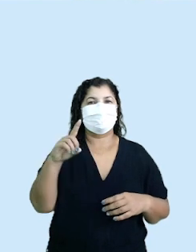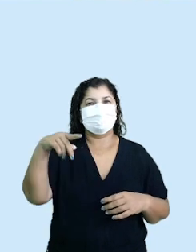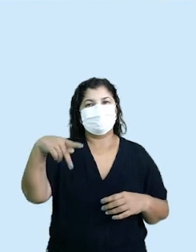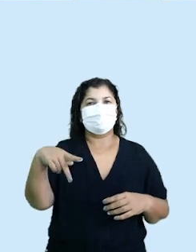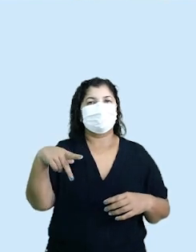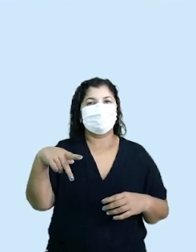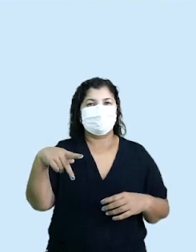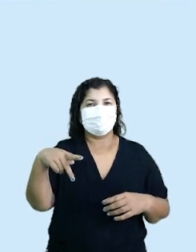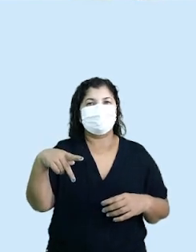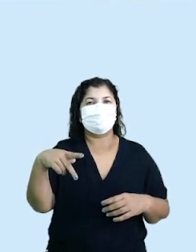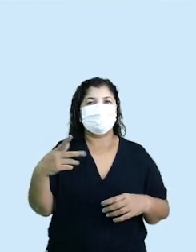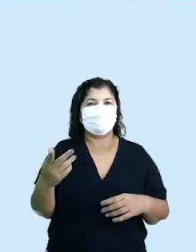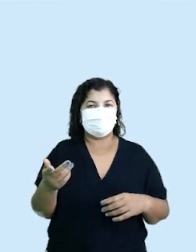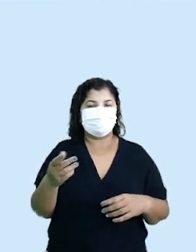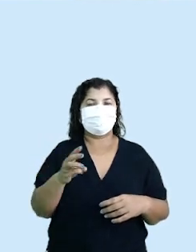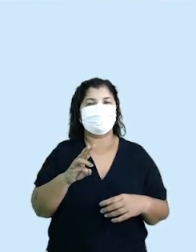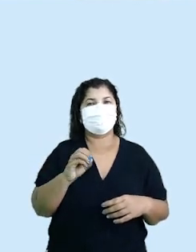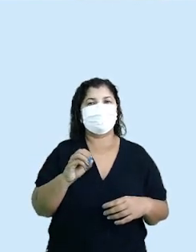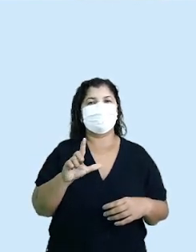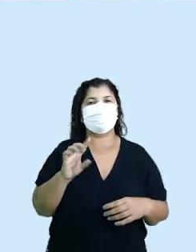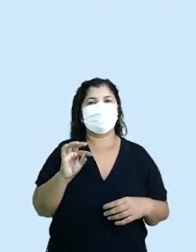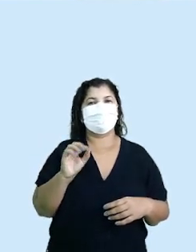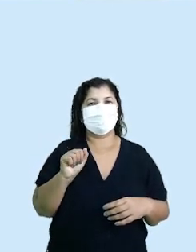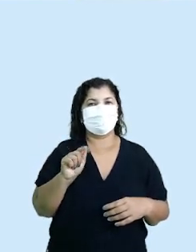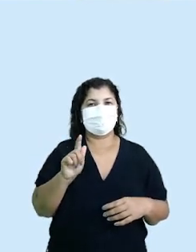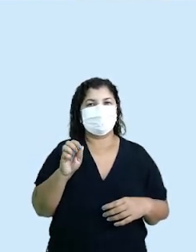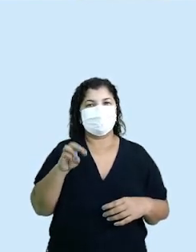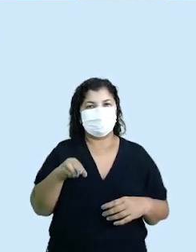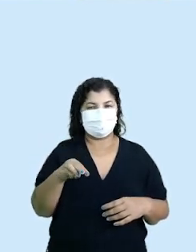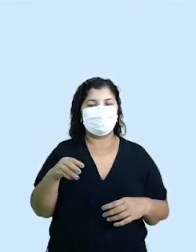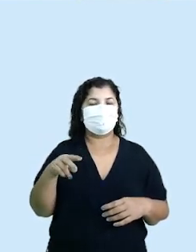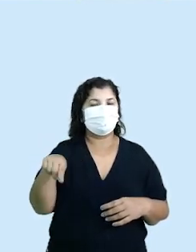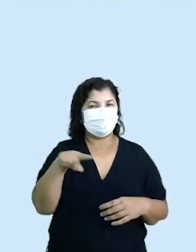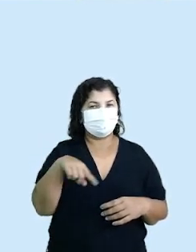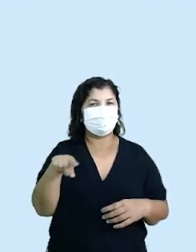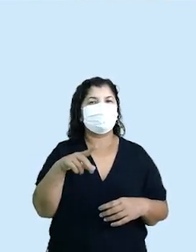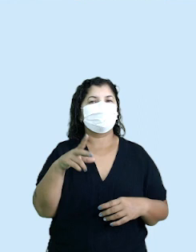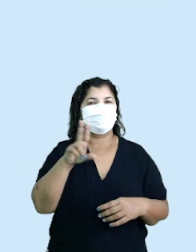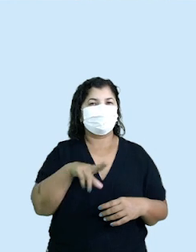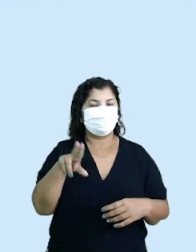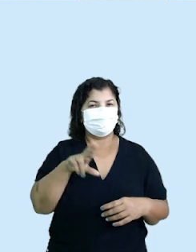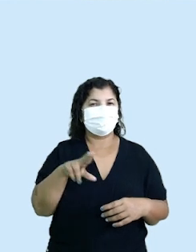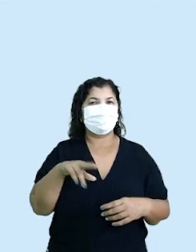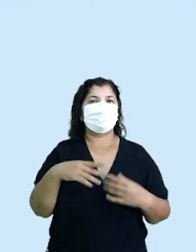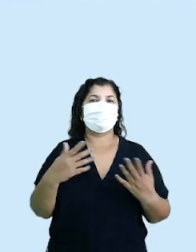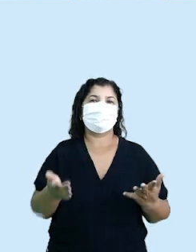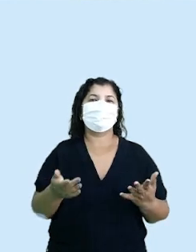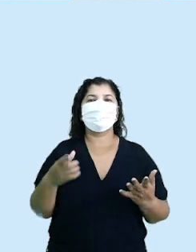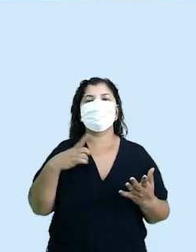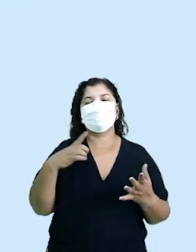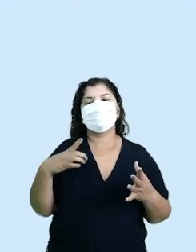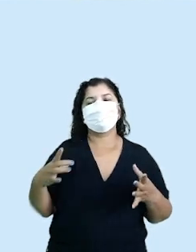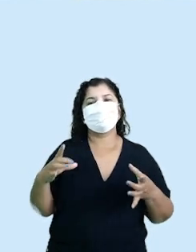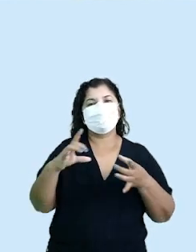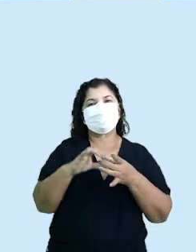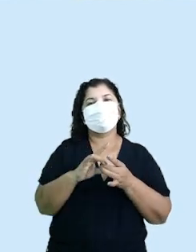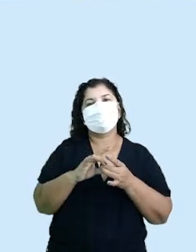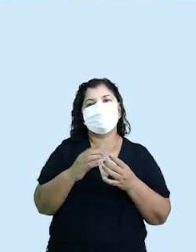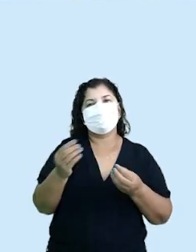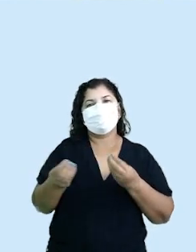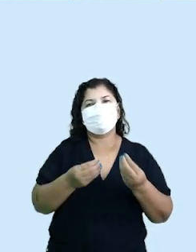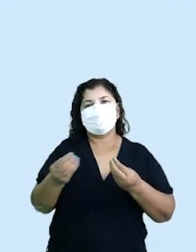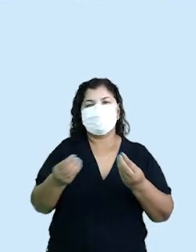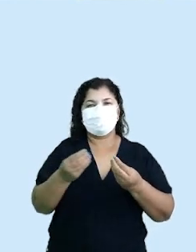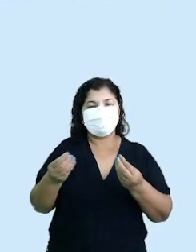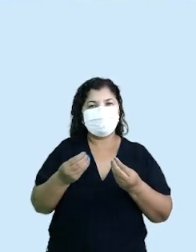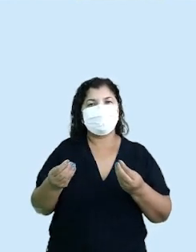popularmente de voltagem, beleza? A gente faz então a conexão desses metais de maneira indireta. Para